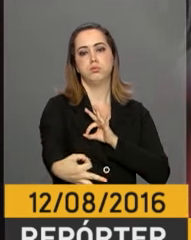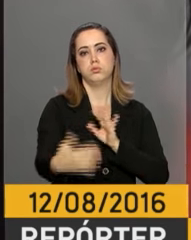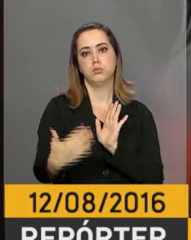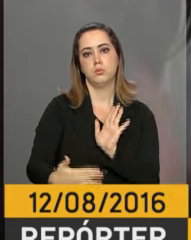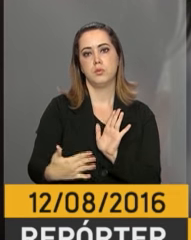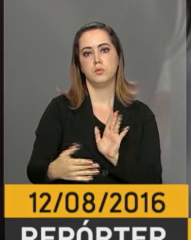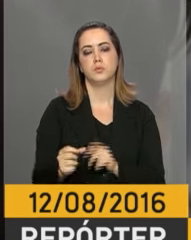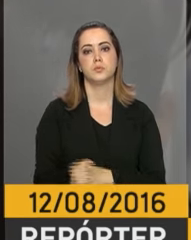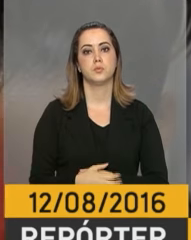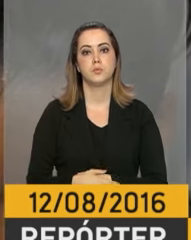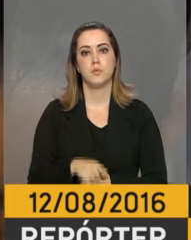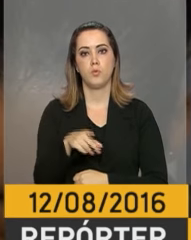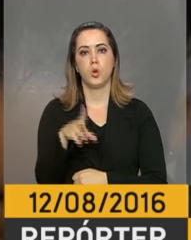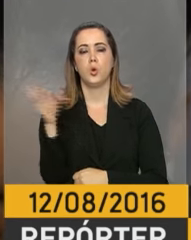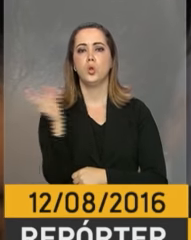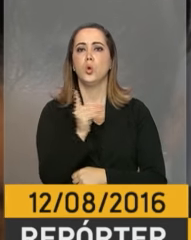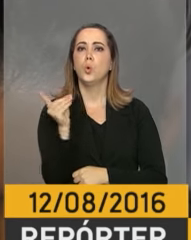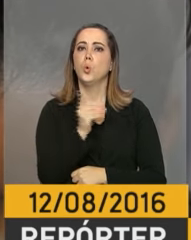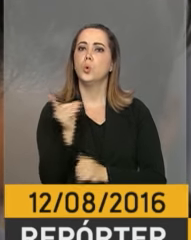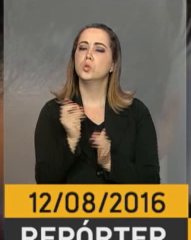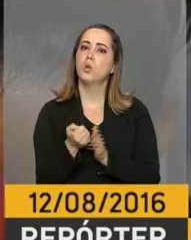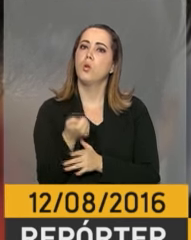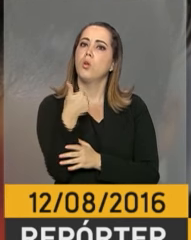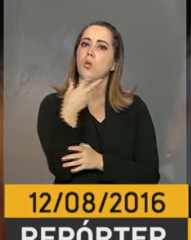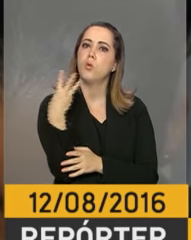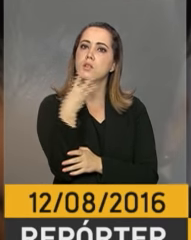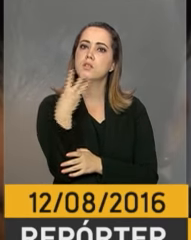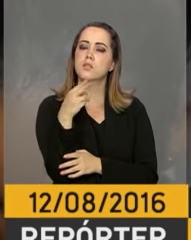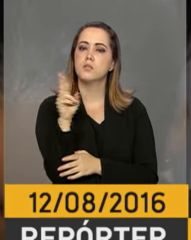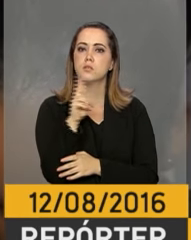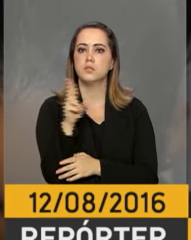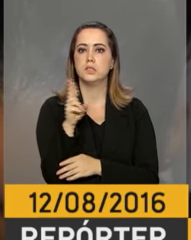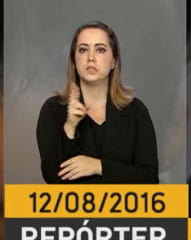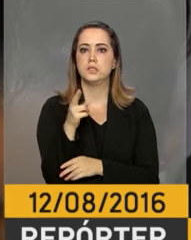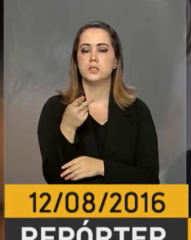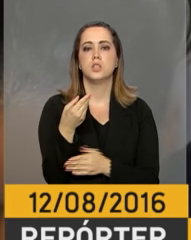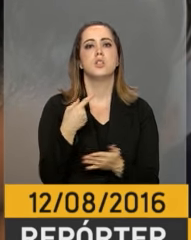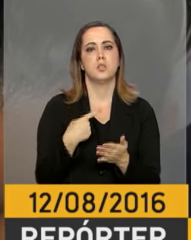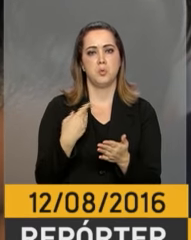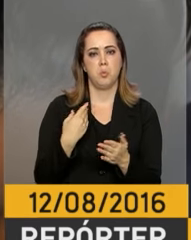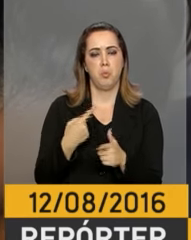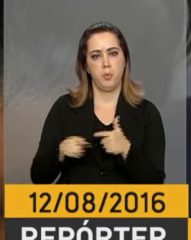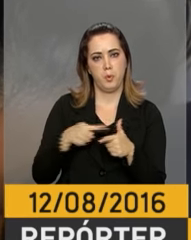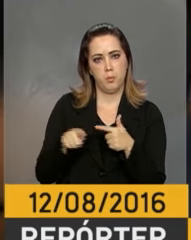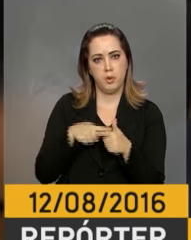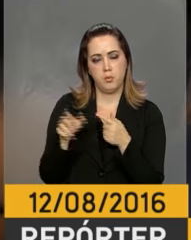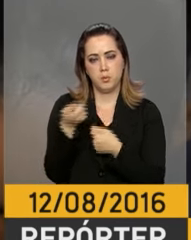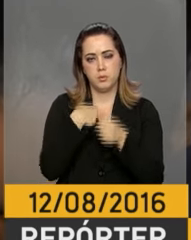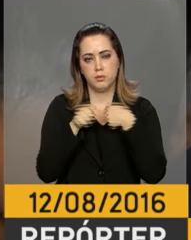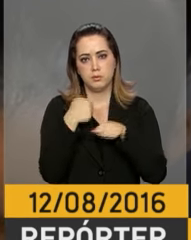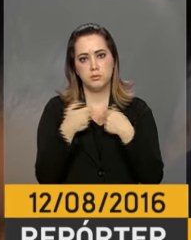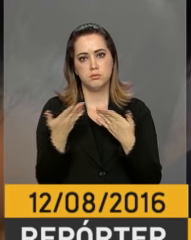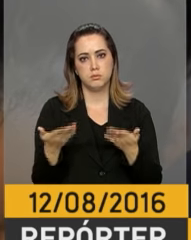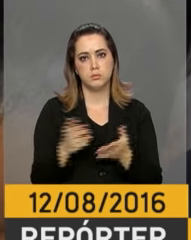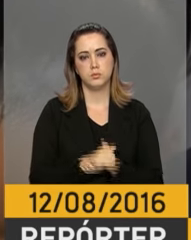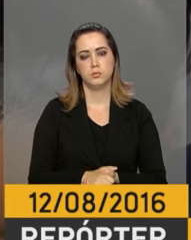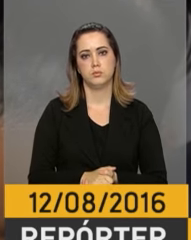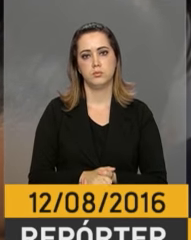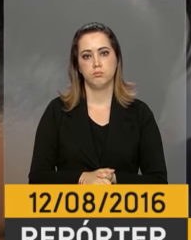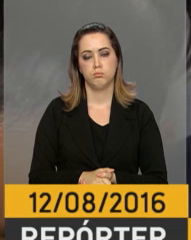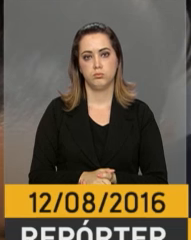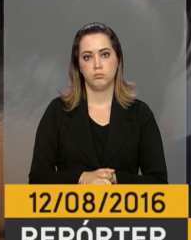só para terminar, o dólar perto de R$ 3,00 prejudica a retomada da economia, das exportações? Olha,